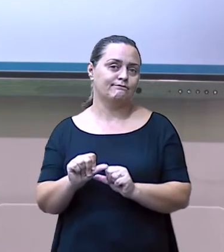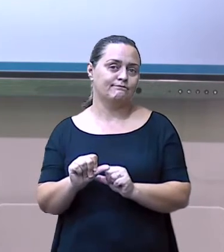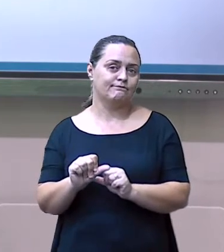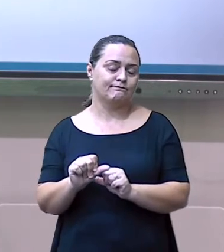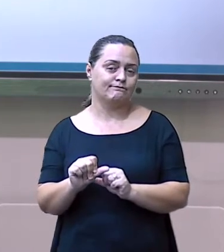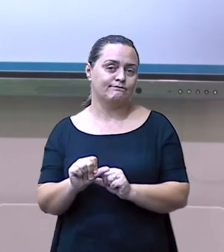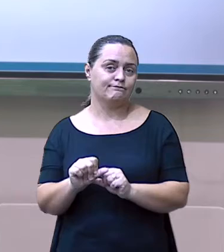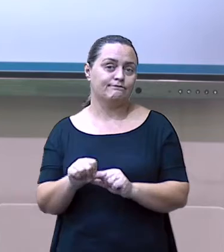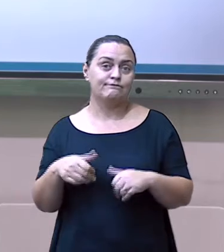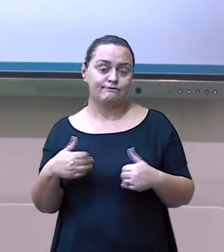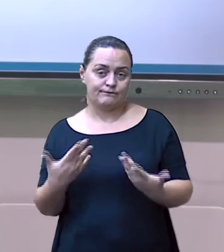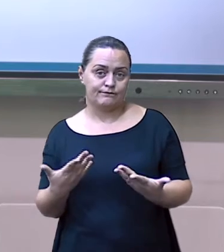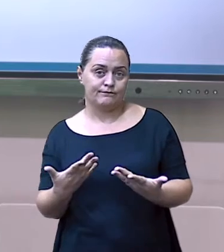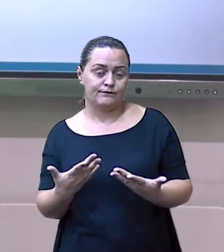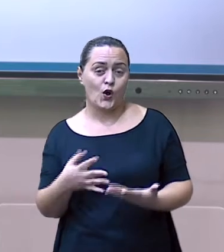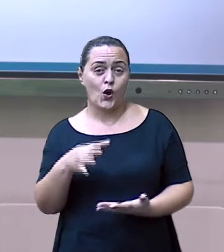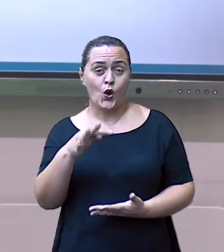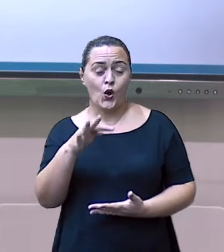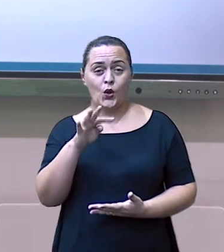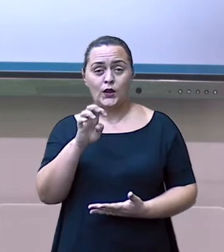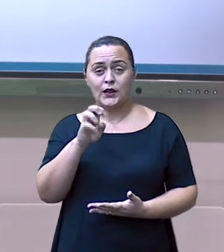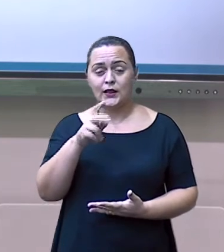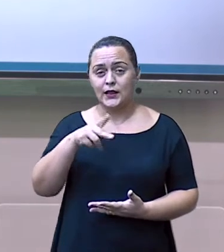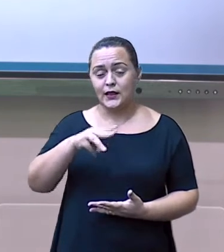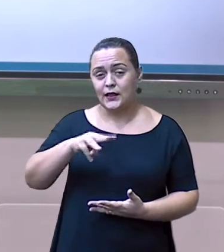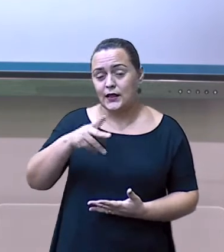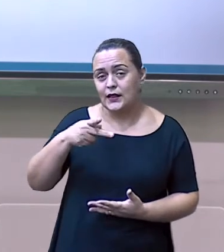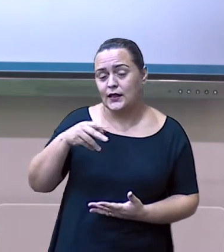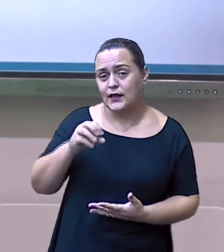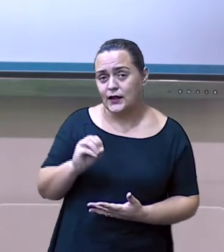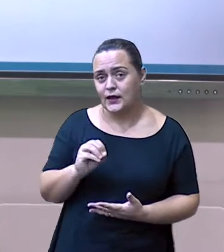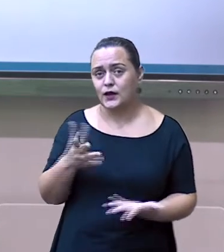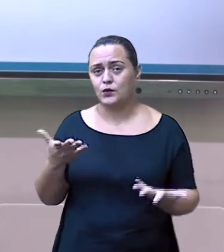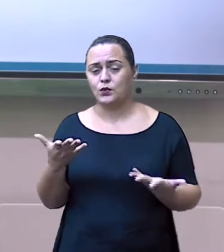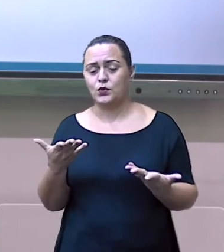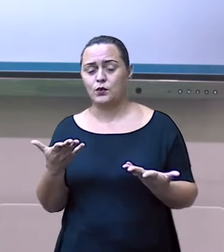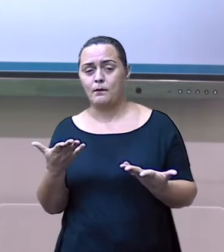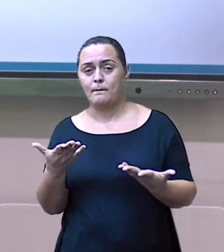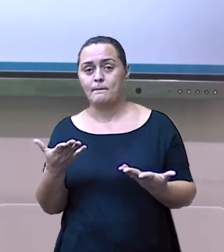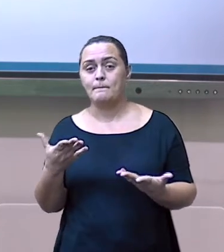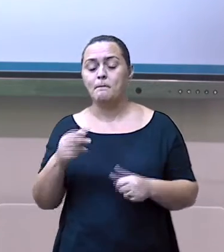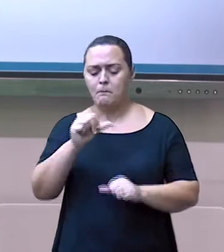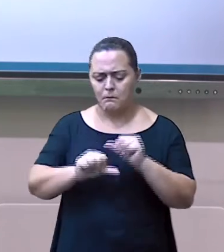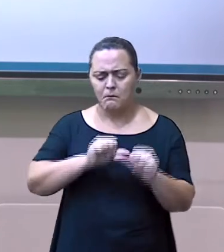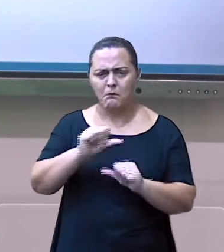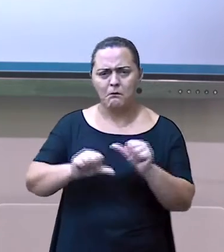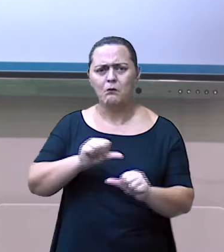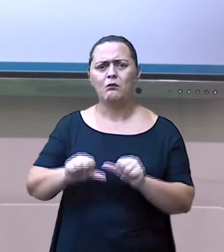tempo muda o tempo todo. O clima, não.